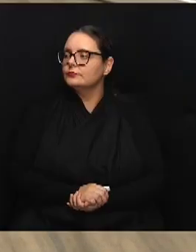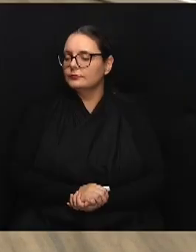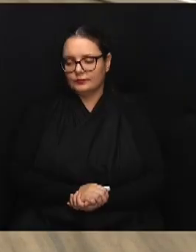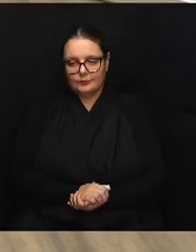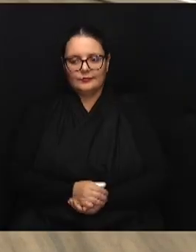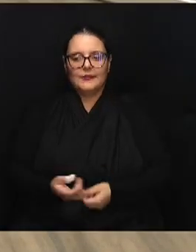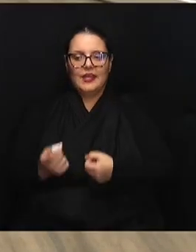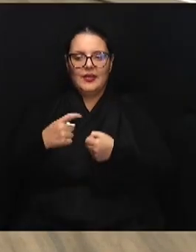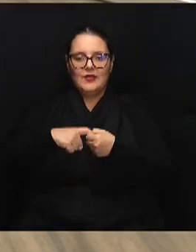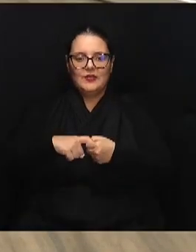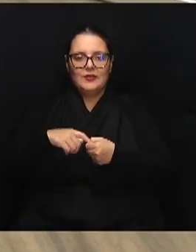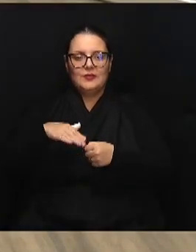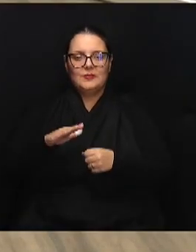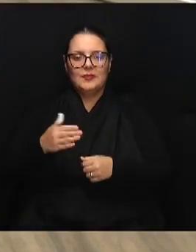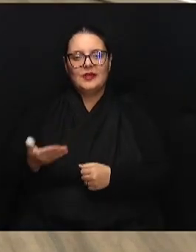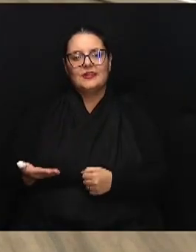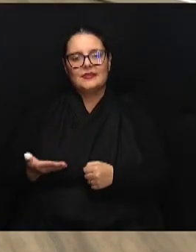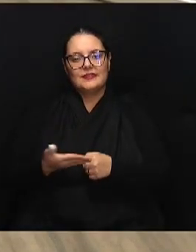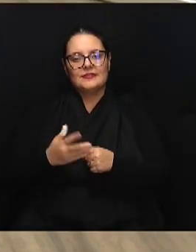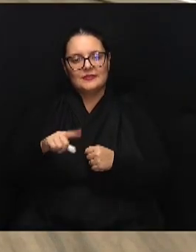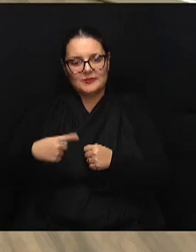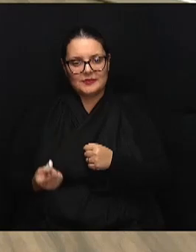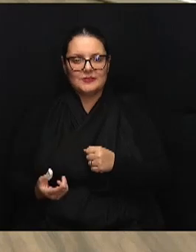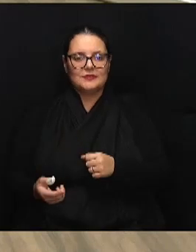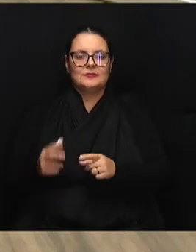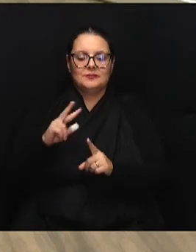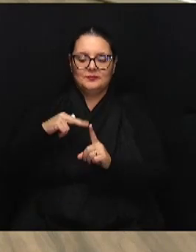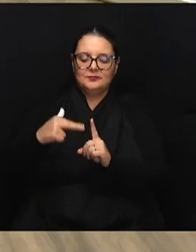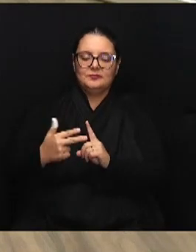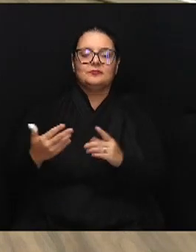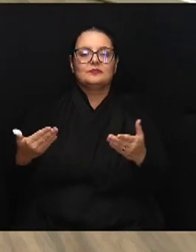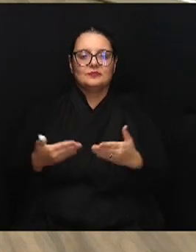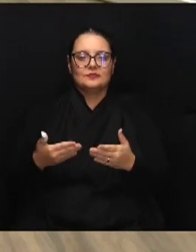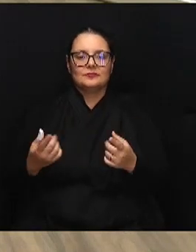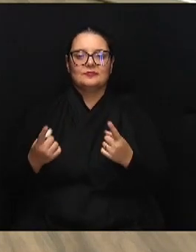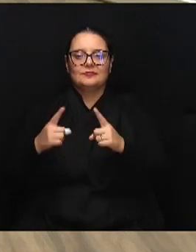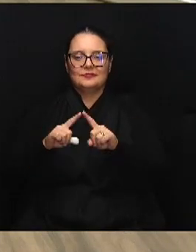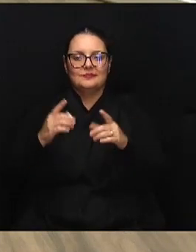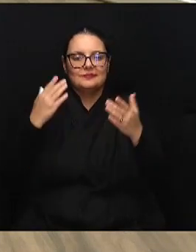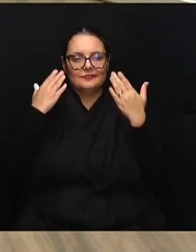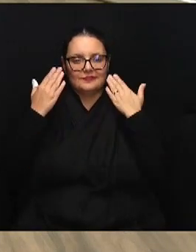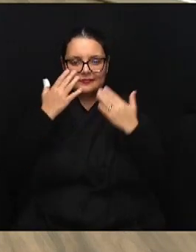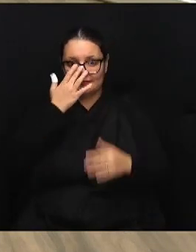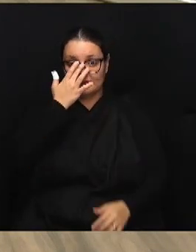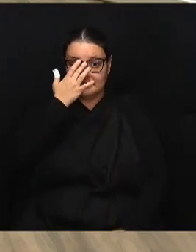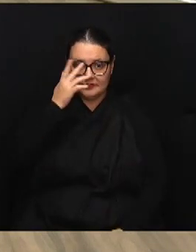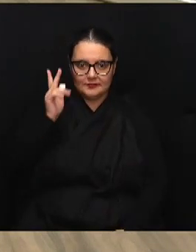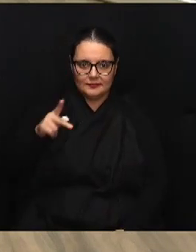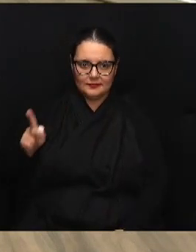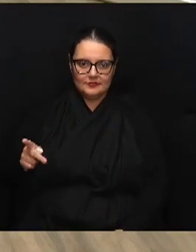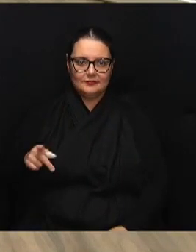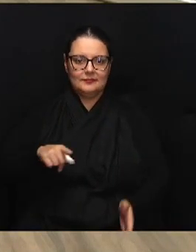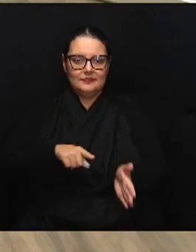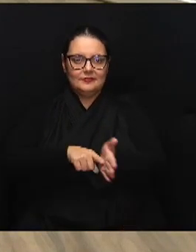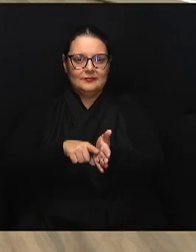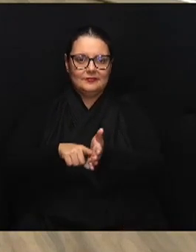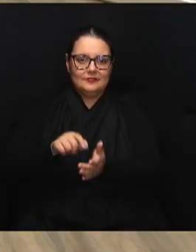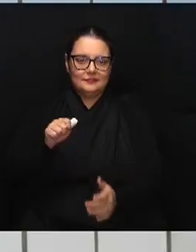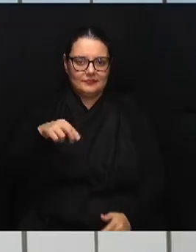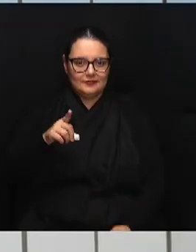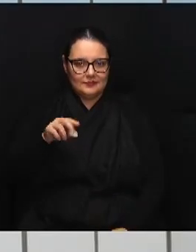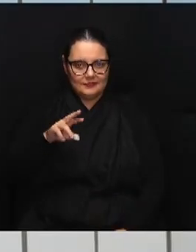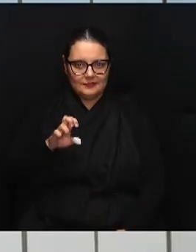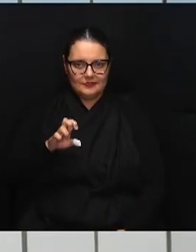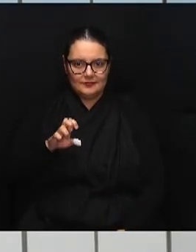Voltamos com mais um bloco do Ponto de Vista. Hoje eu estou acompanhada do psicólogo, professor e pesquisador André